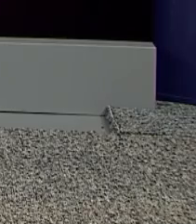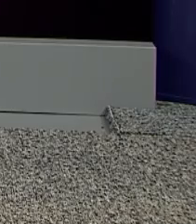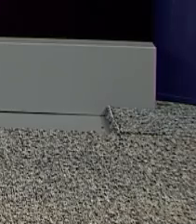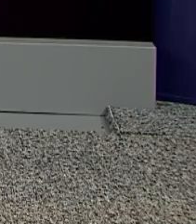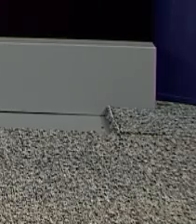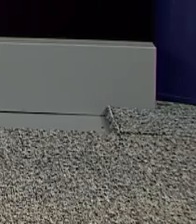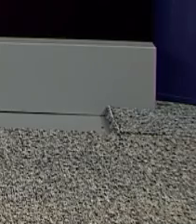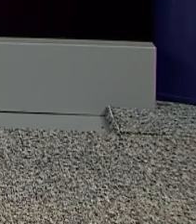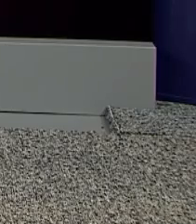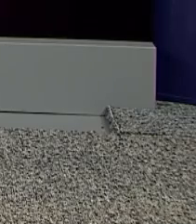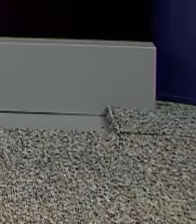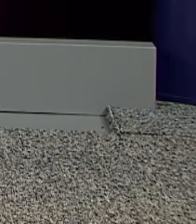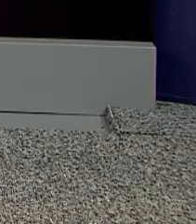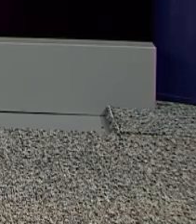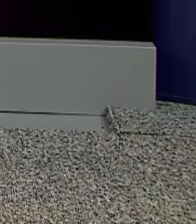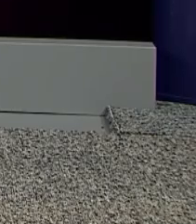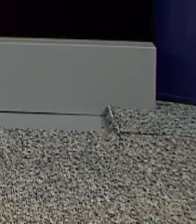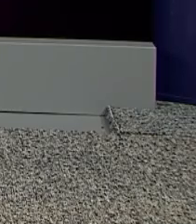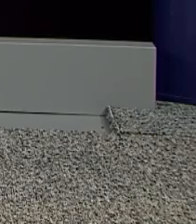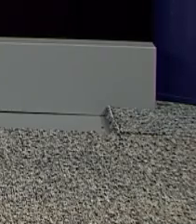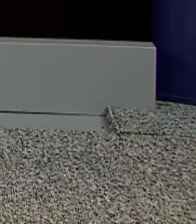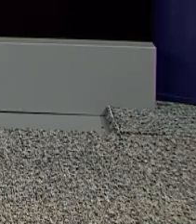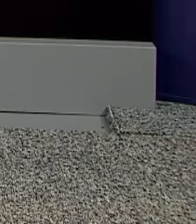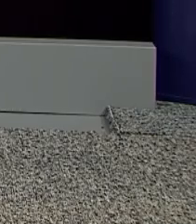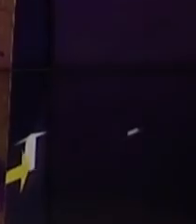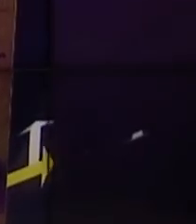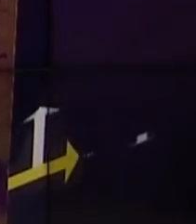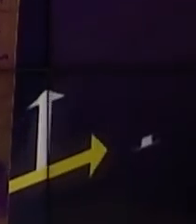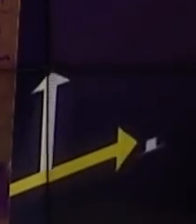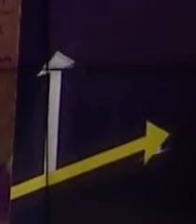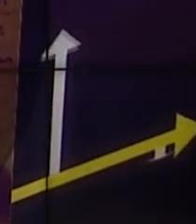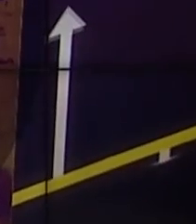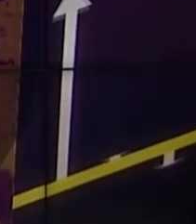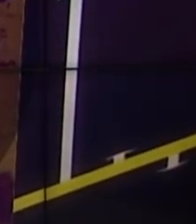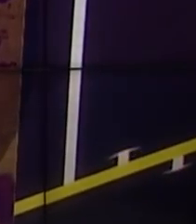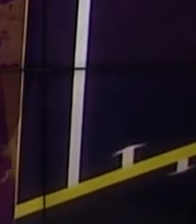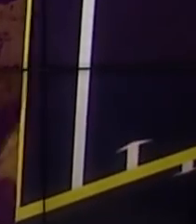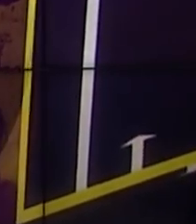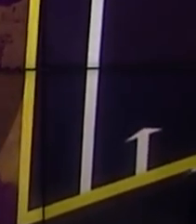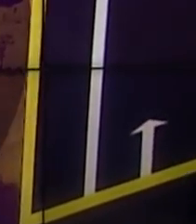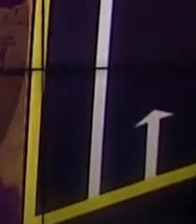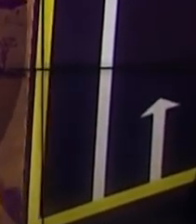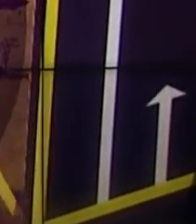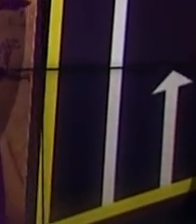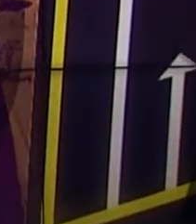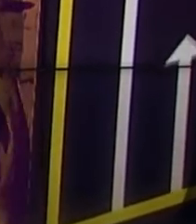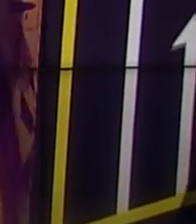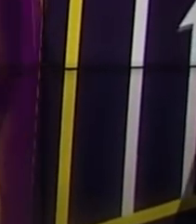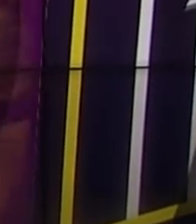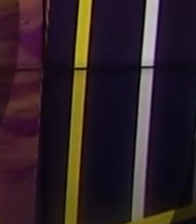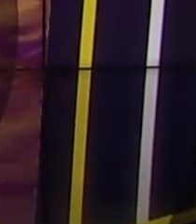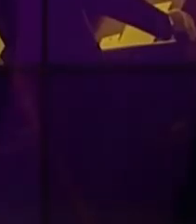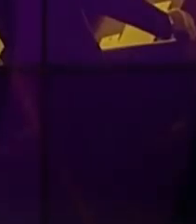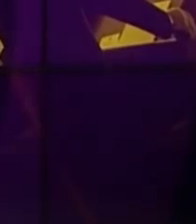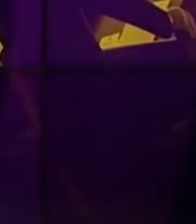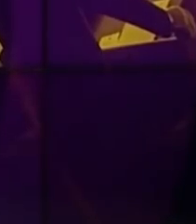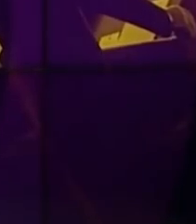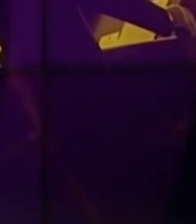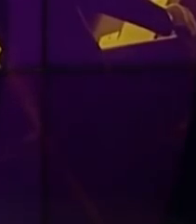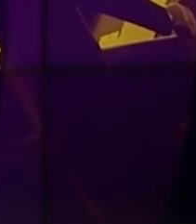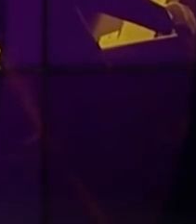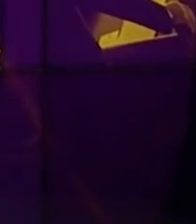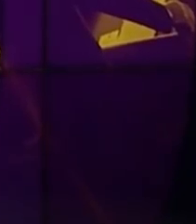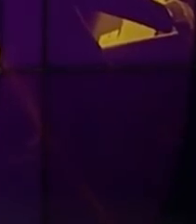seu governo para o do próximo presidente do Brasil. Também destacou que priorizou o diálogo e a